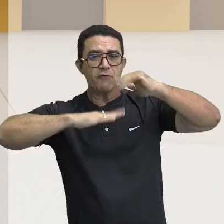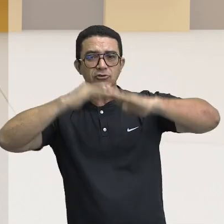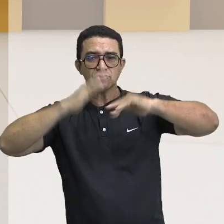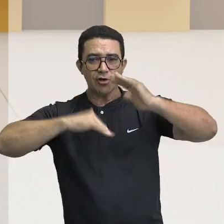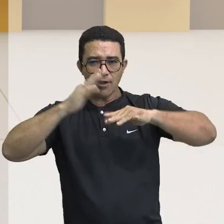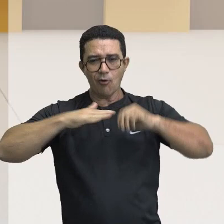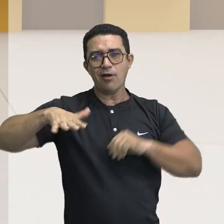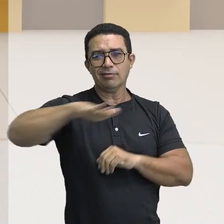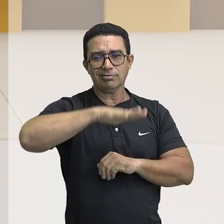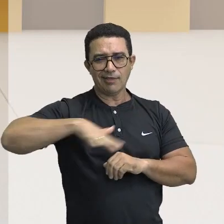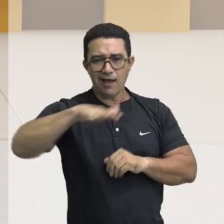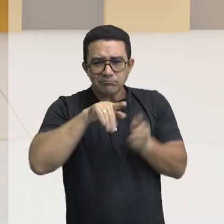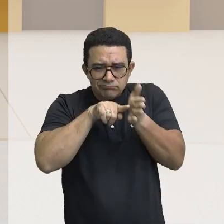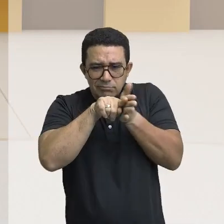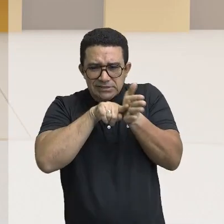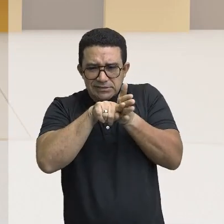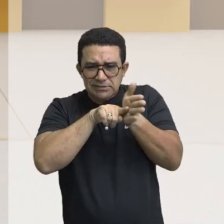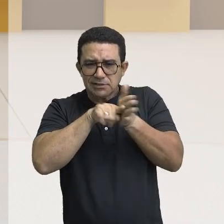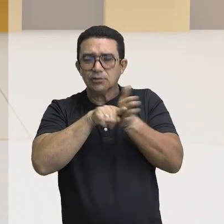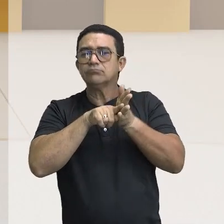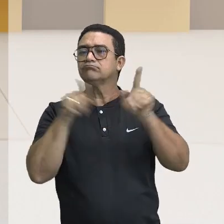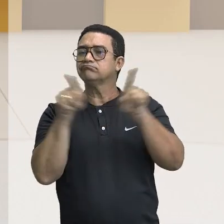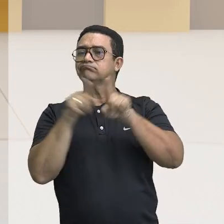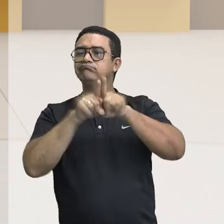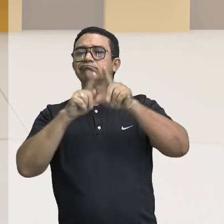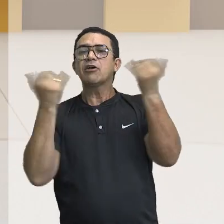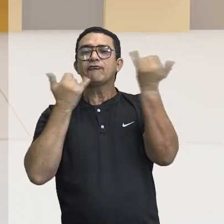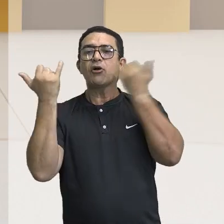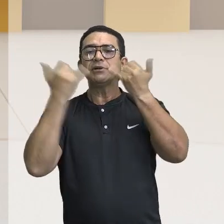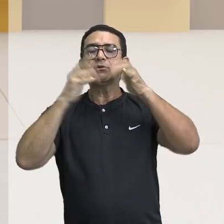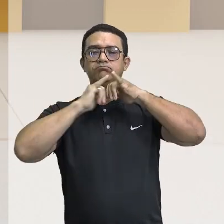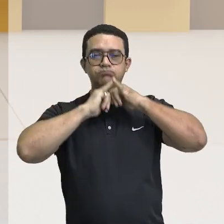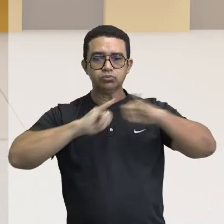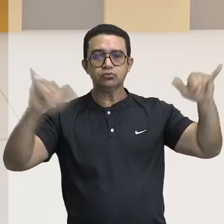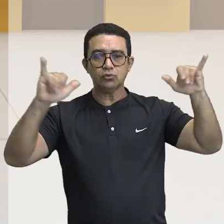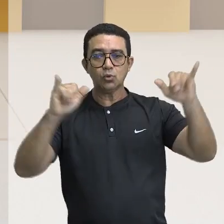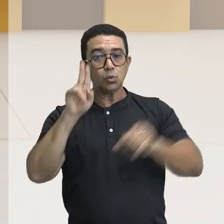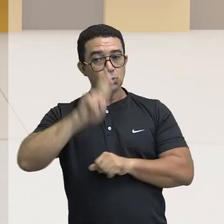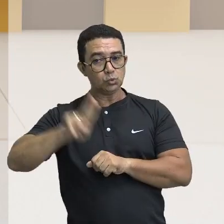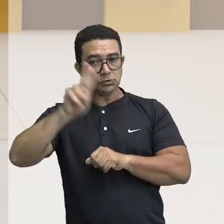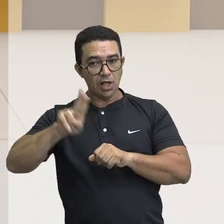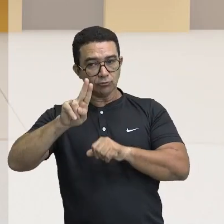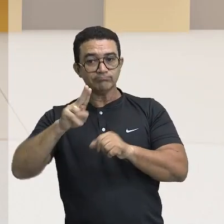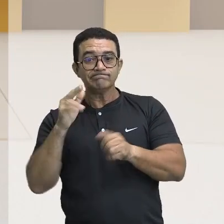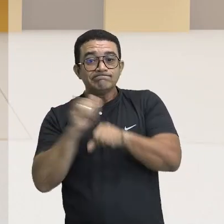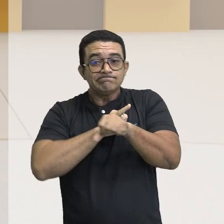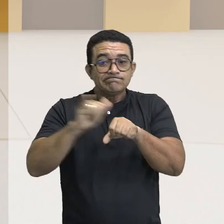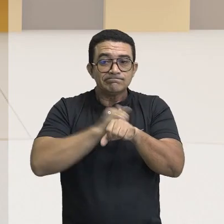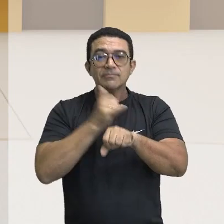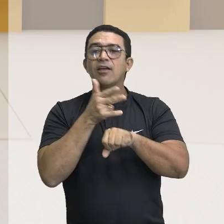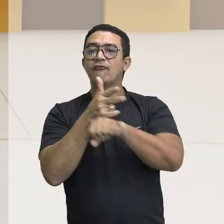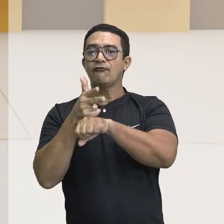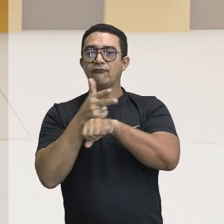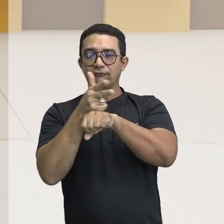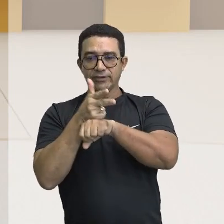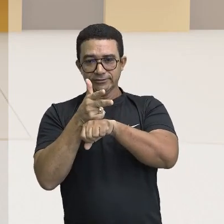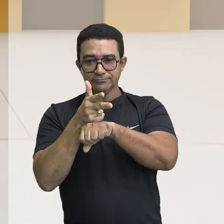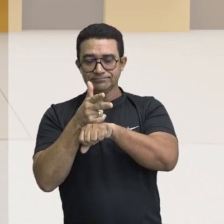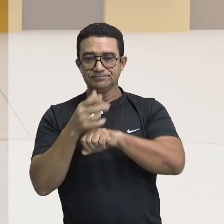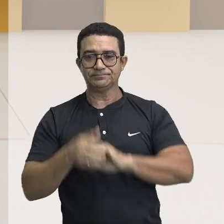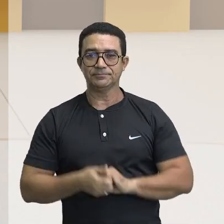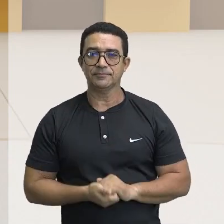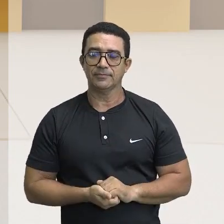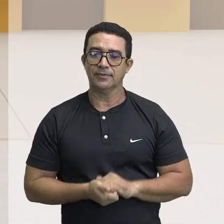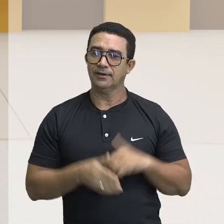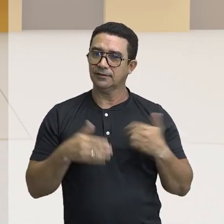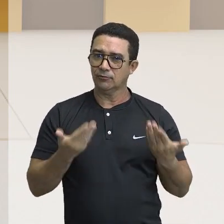área, pesquisadores, também divulgam a informação através de vídeos. E um exemplo, nós trouxemos para